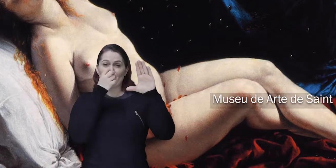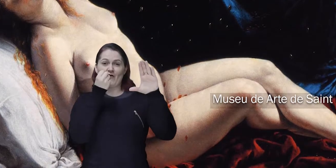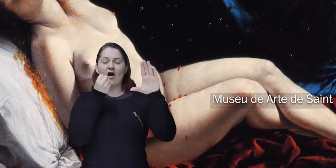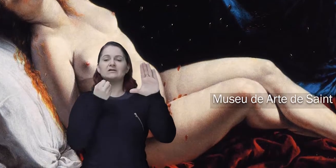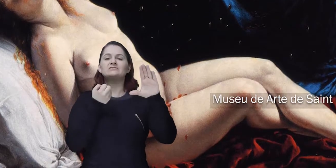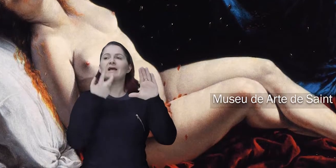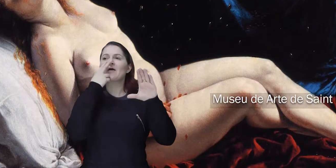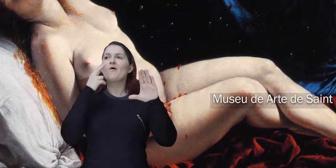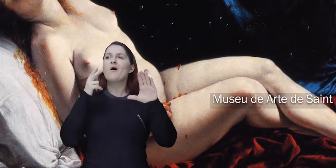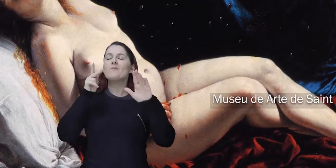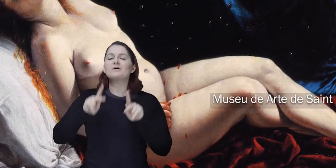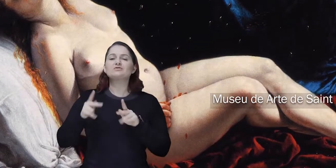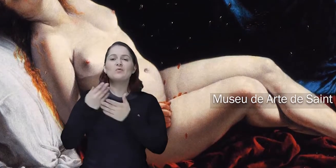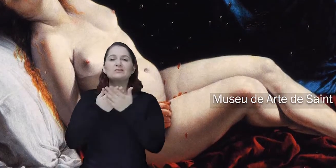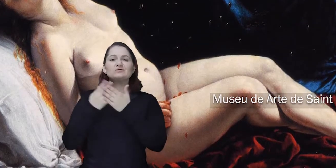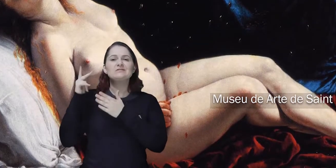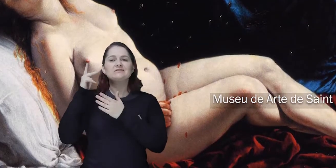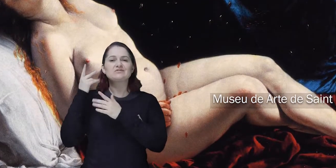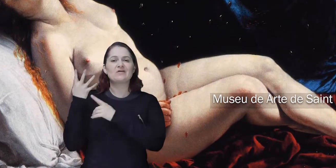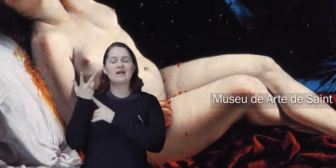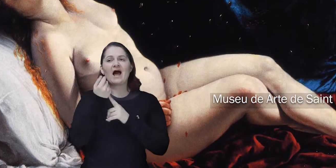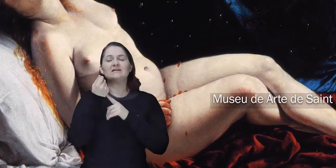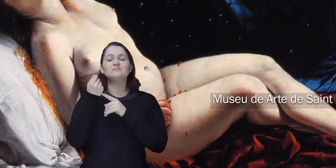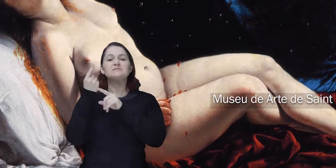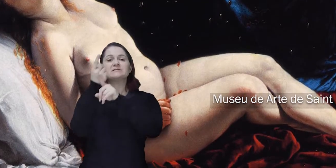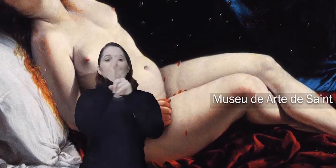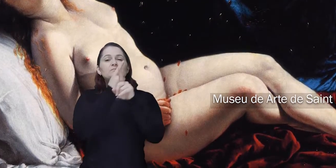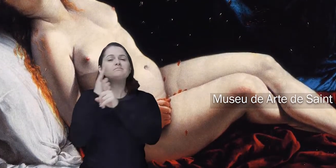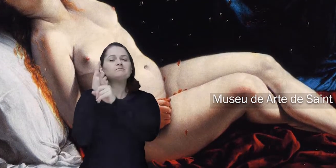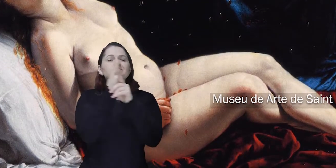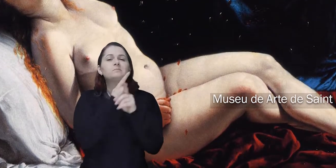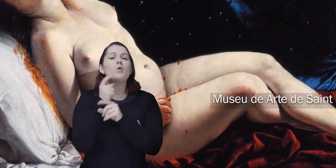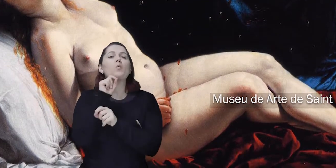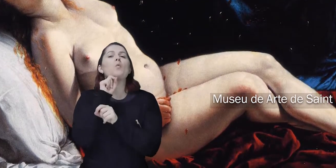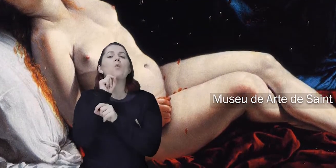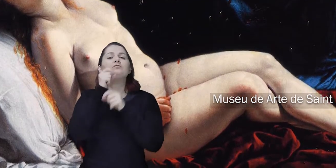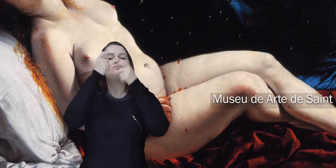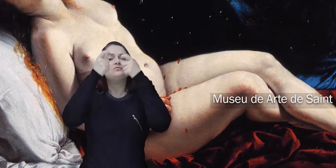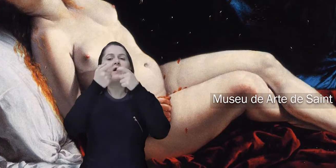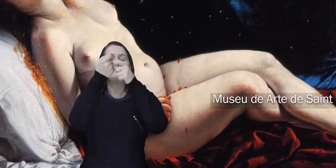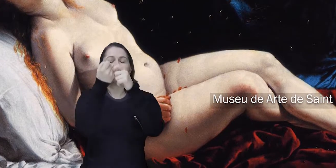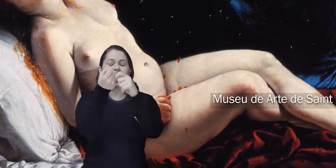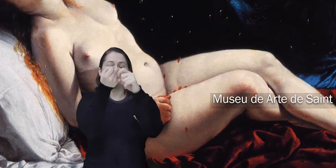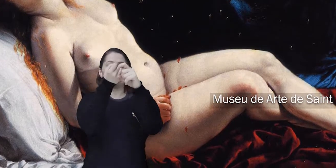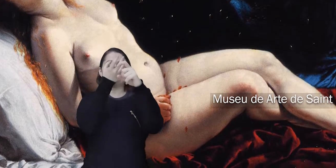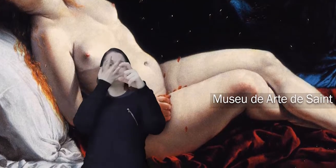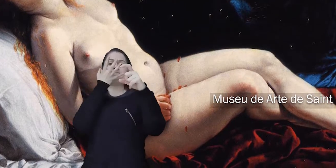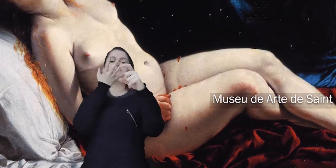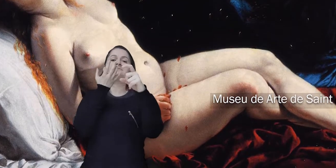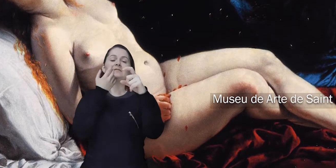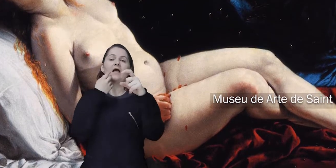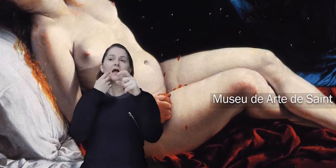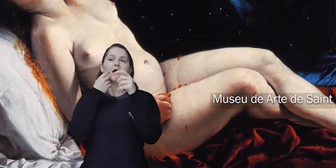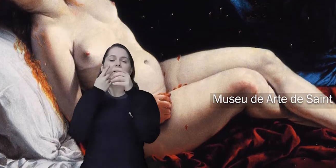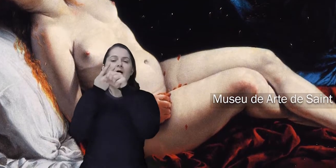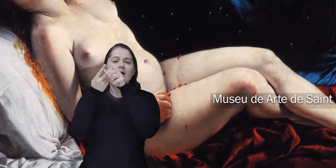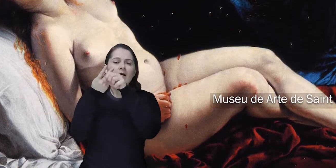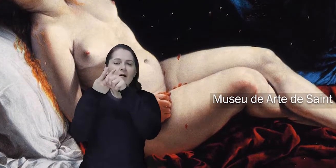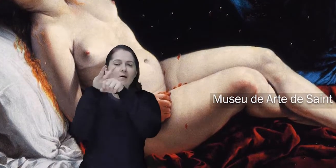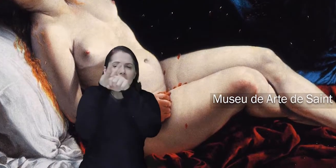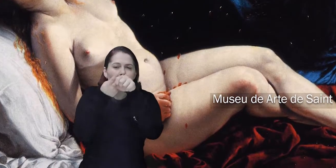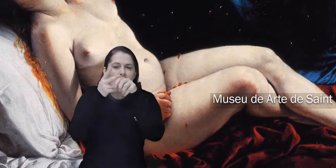buscar o lugar em que a cinza ainda não esfriou, um lugar em que há algo a ser dito, em que há um questionamento.